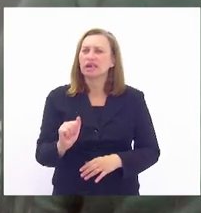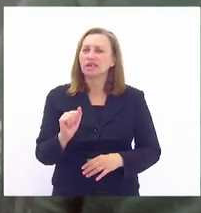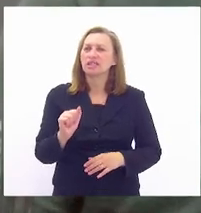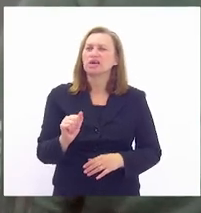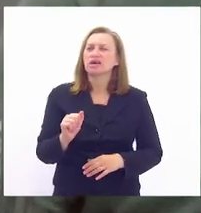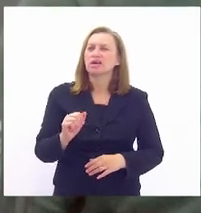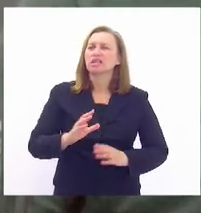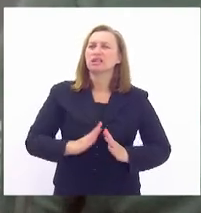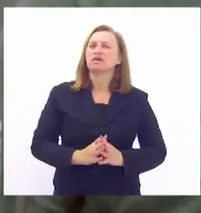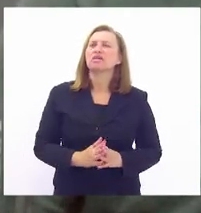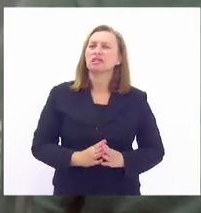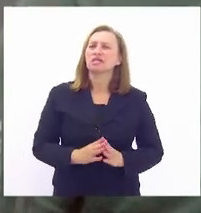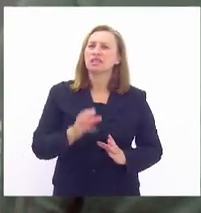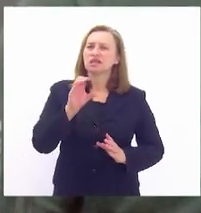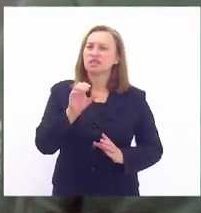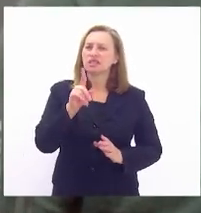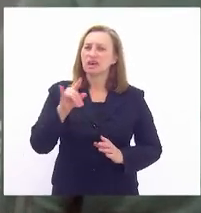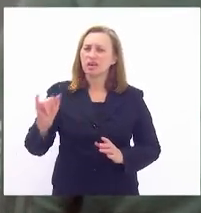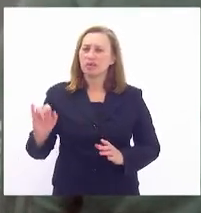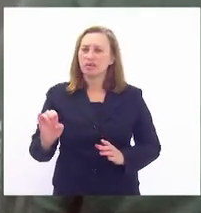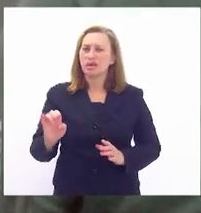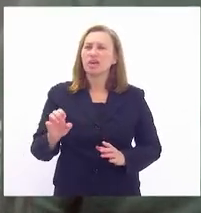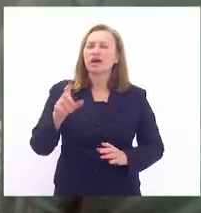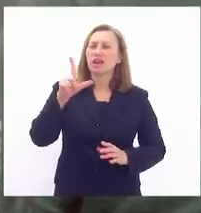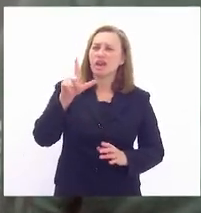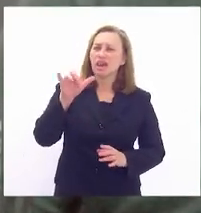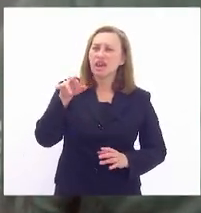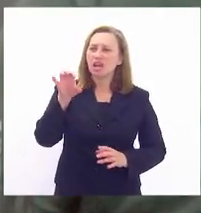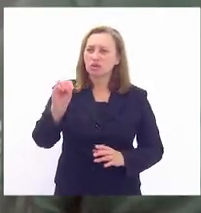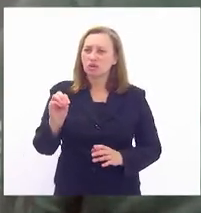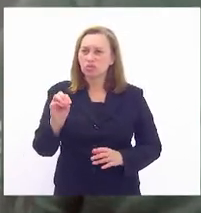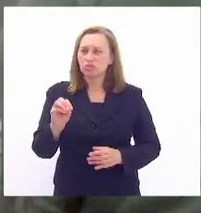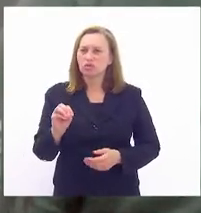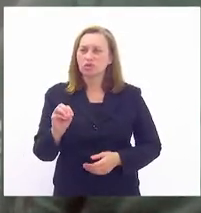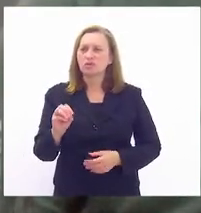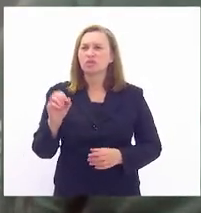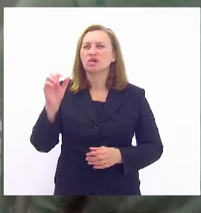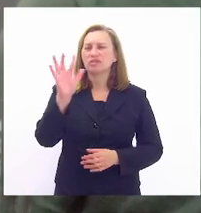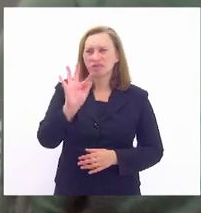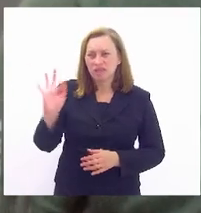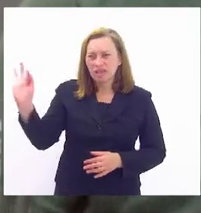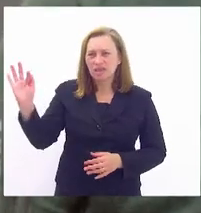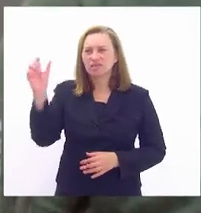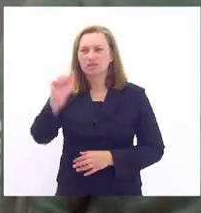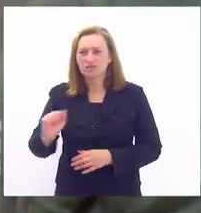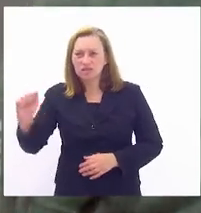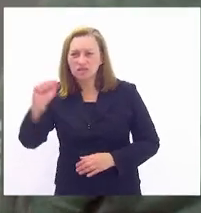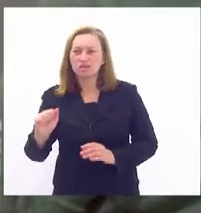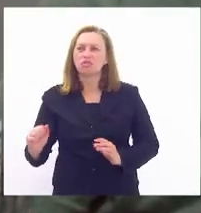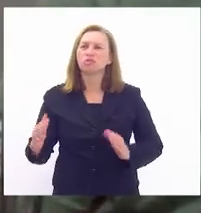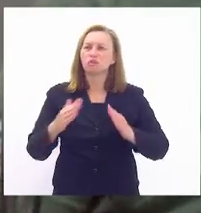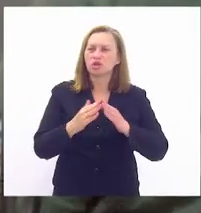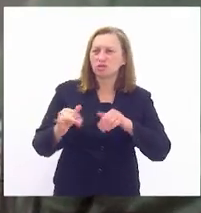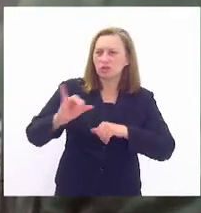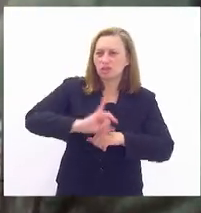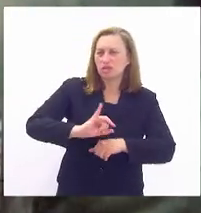da coordenação. Leandro Pereira de Souza, Federação das Associações de Moradores de Volta